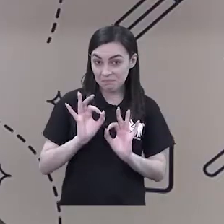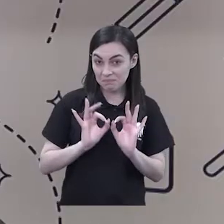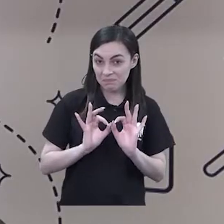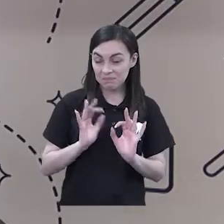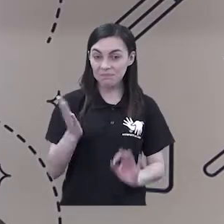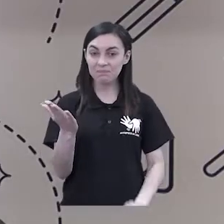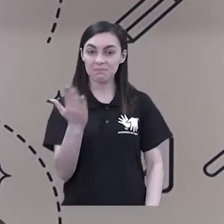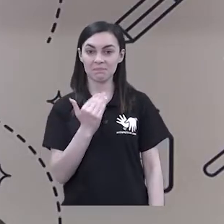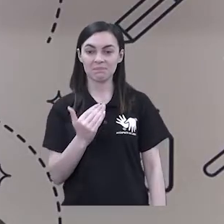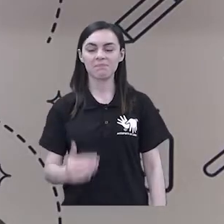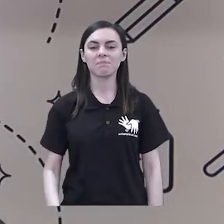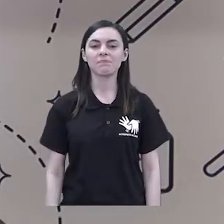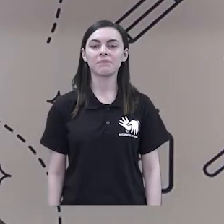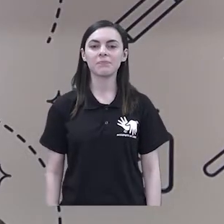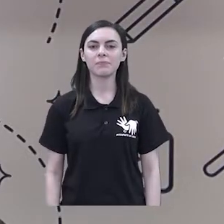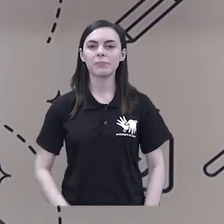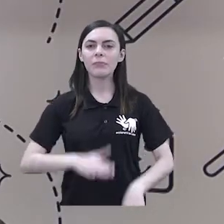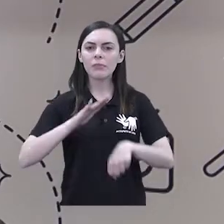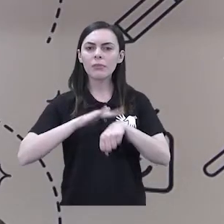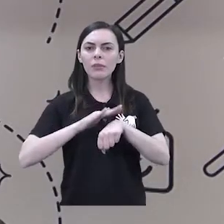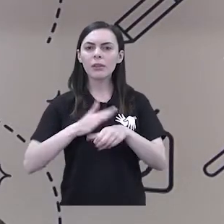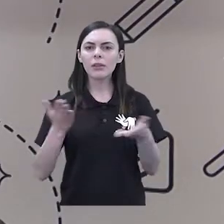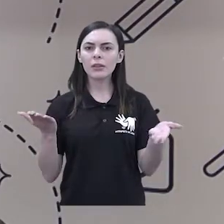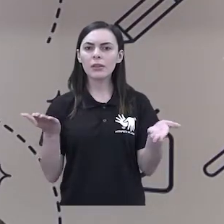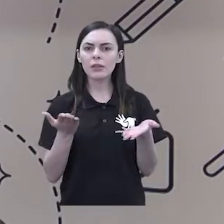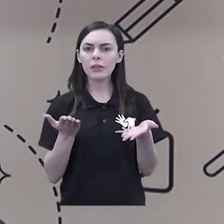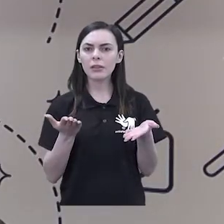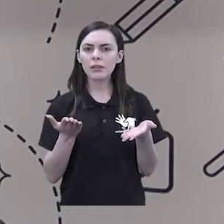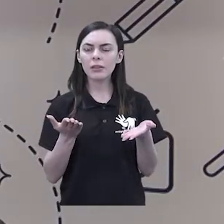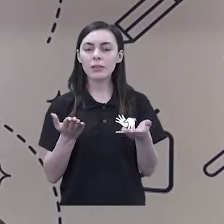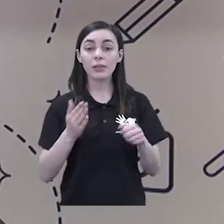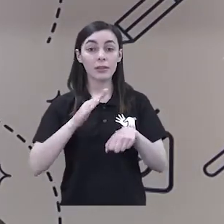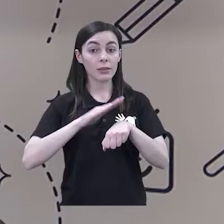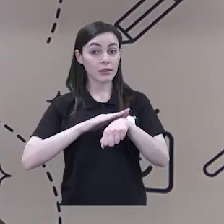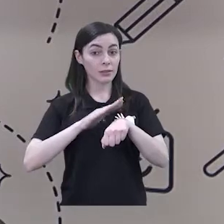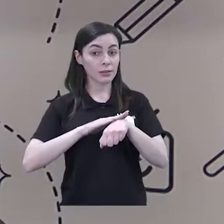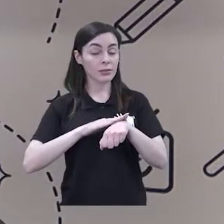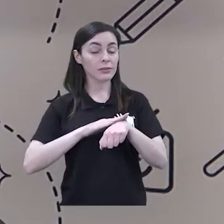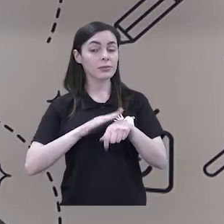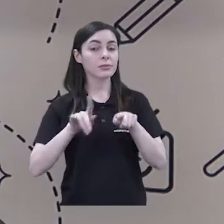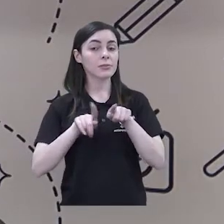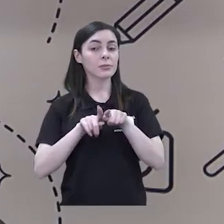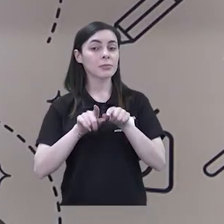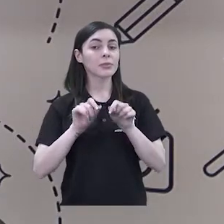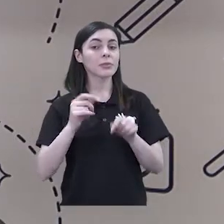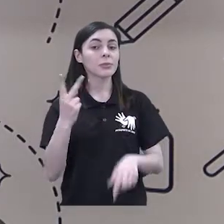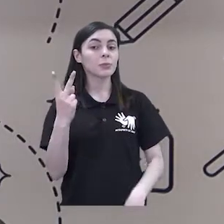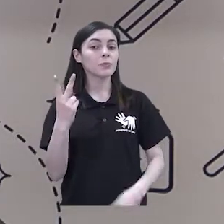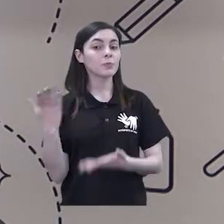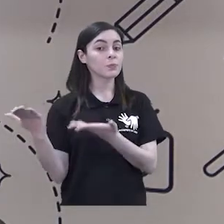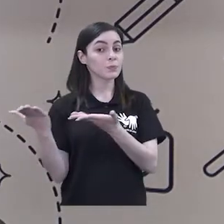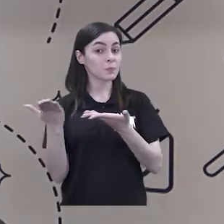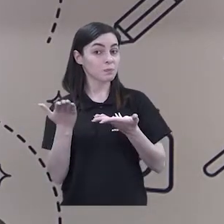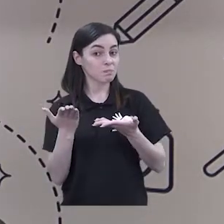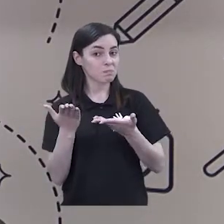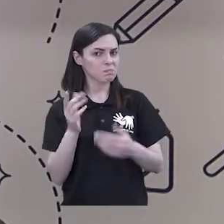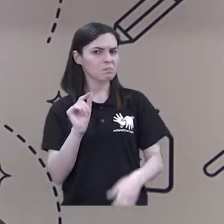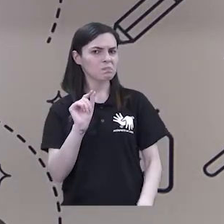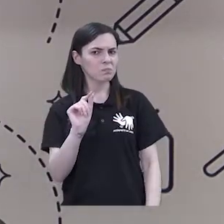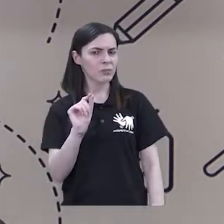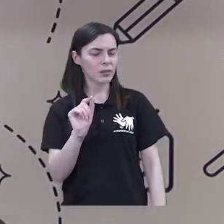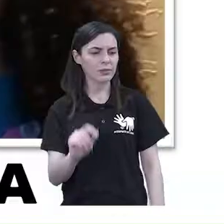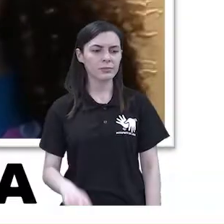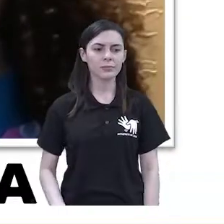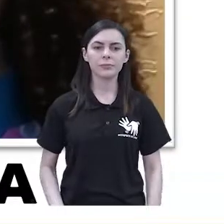Preparados? Vamos lá! Para este momento, nós também temos duas convidadas. Quem